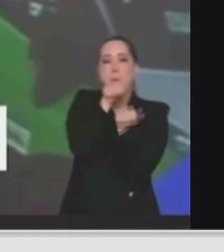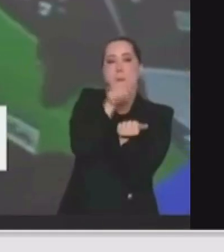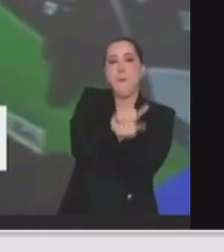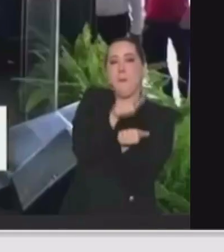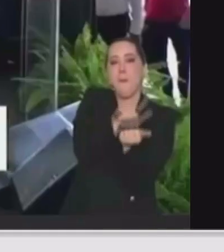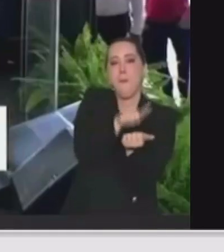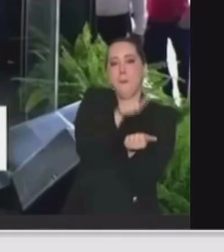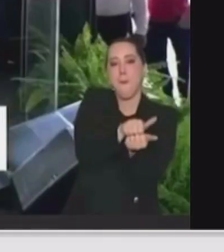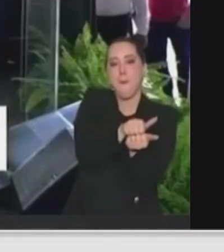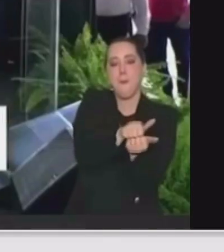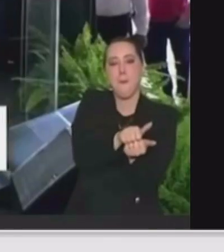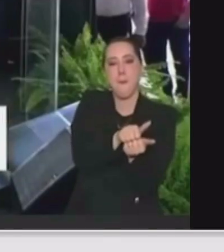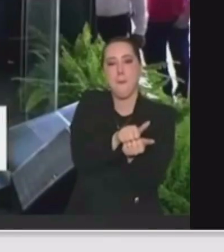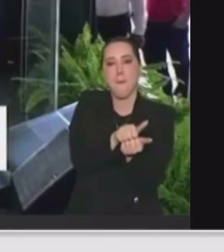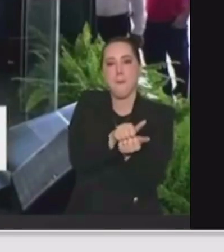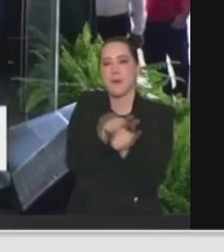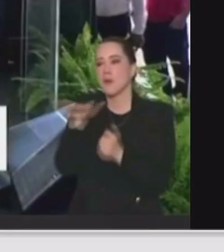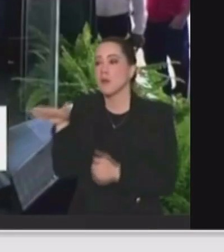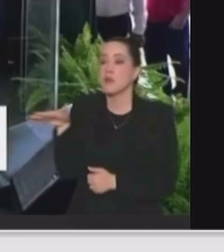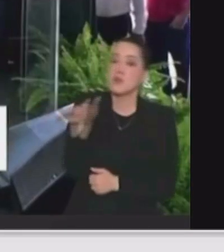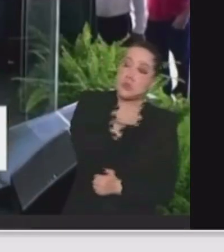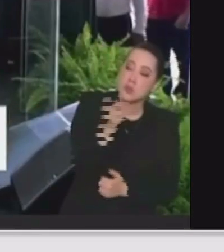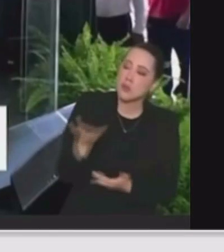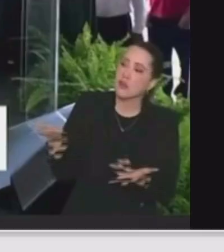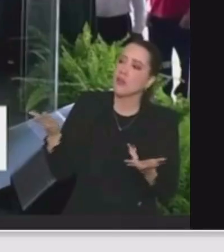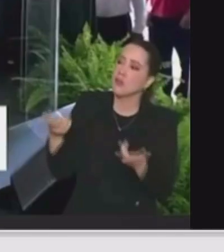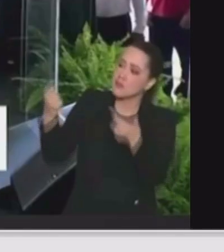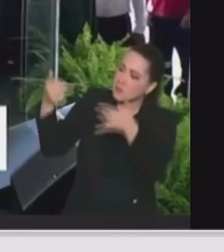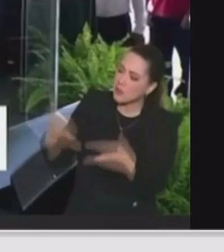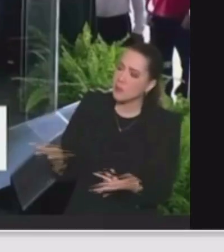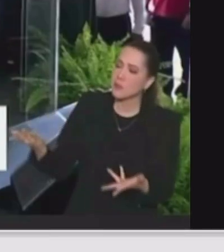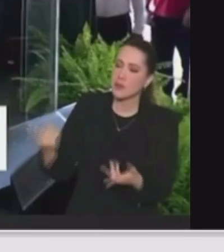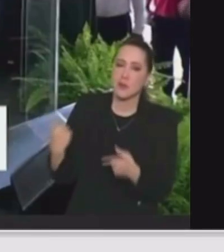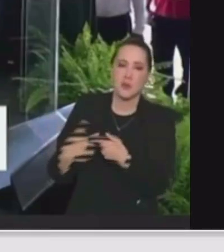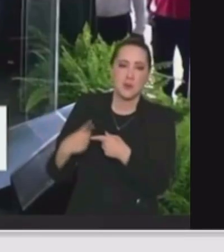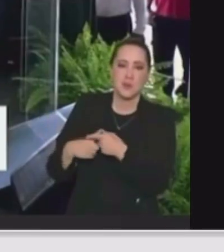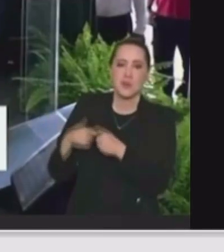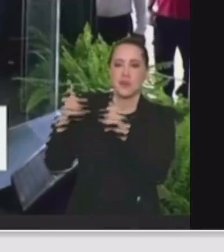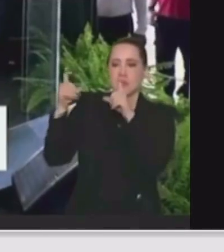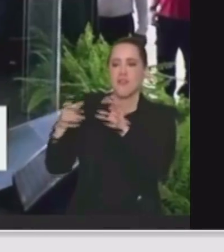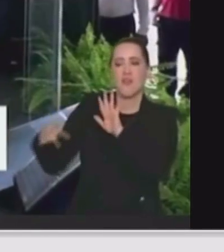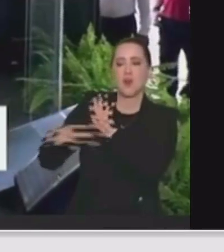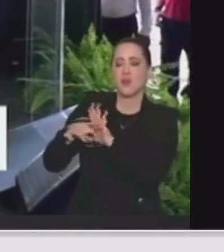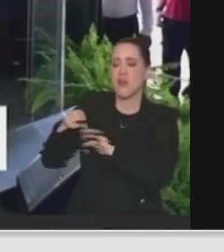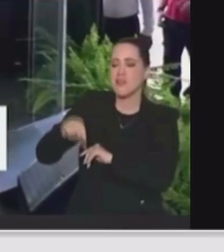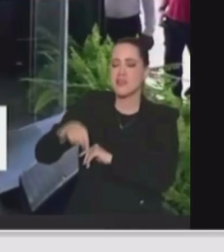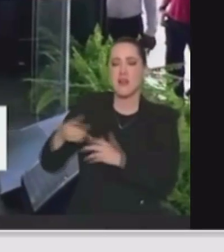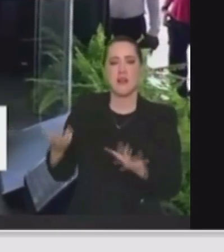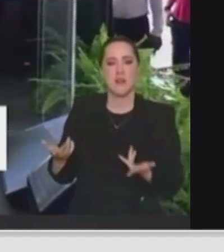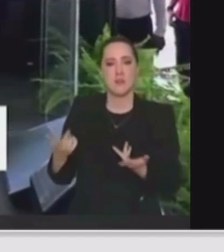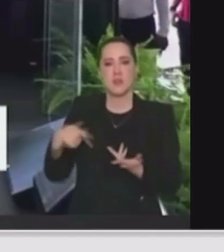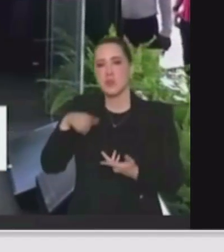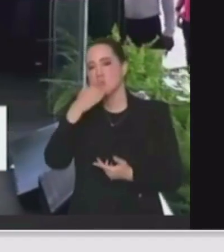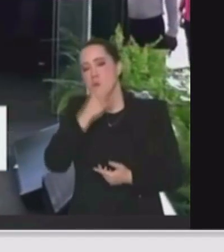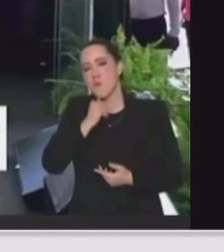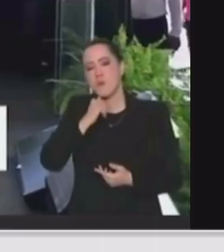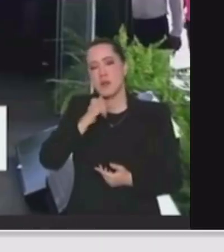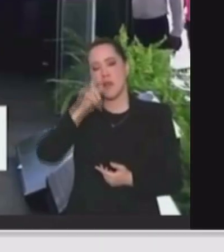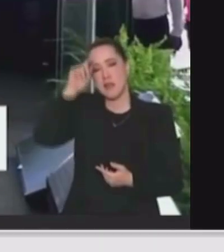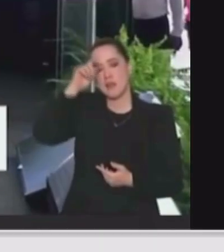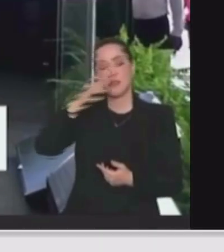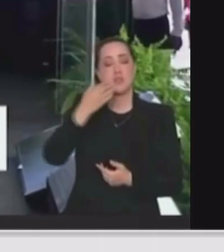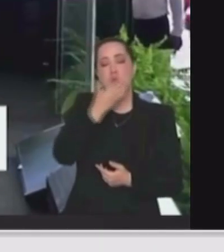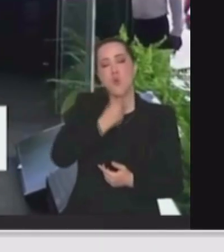boca. Eu chamei o ministro e perguntei, escuta aqui, por que você colocou essa fotografia desse senhor negro sem